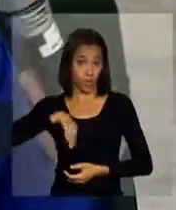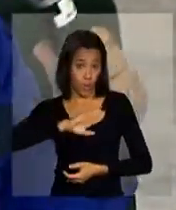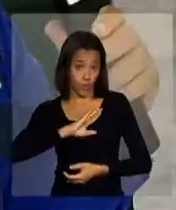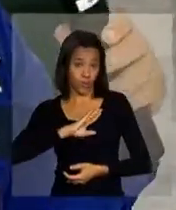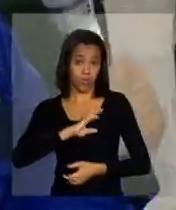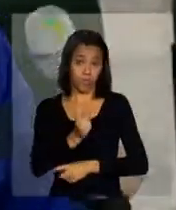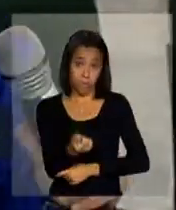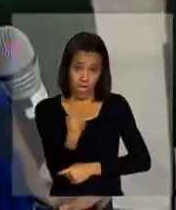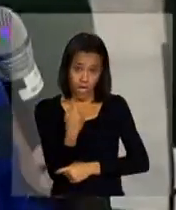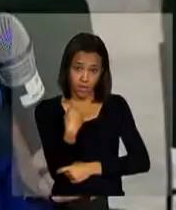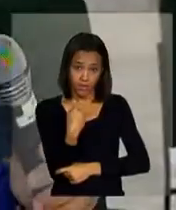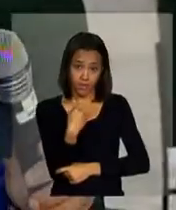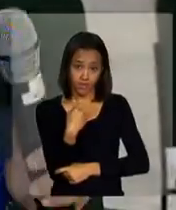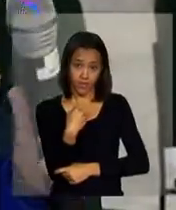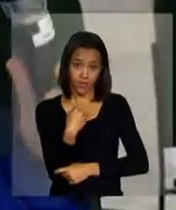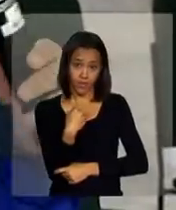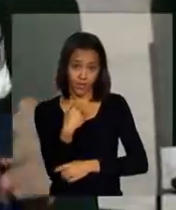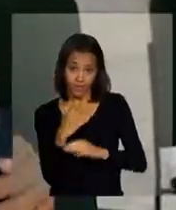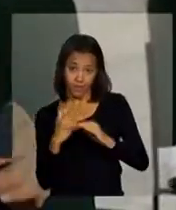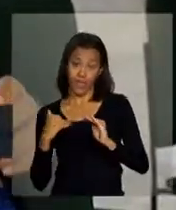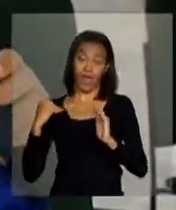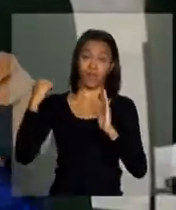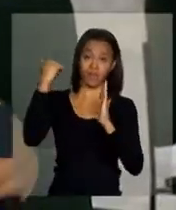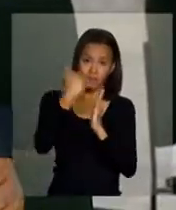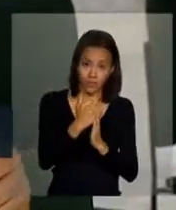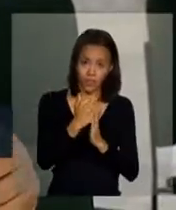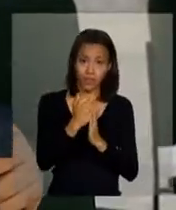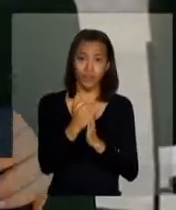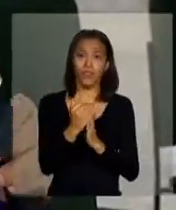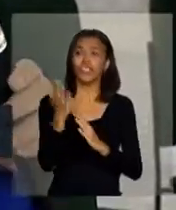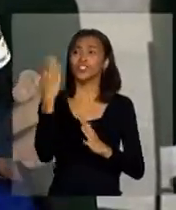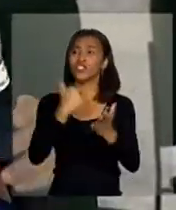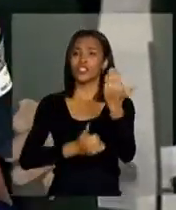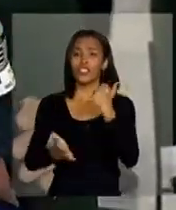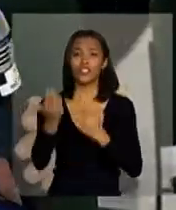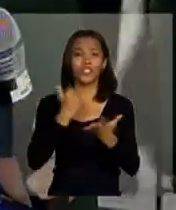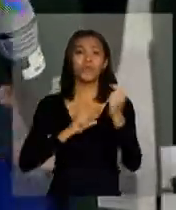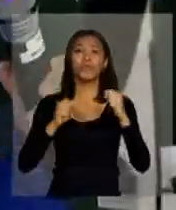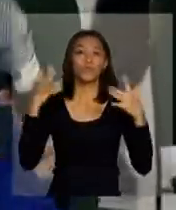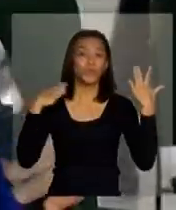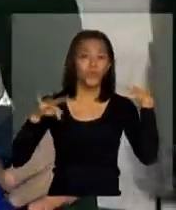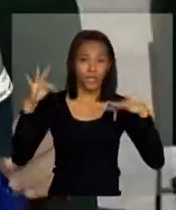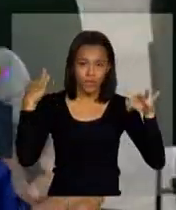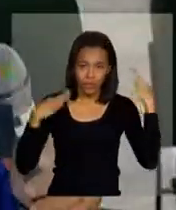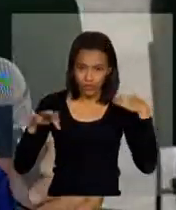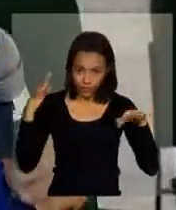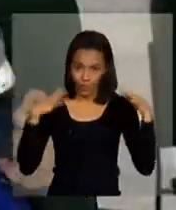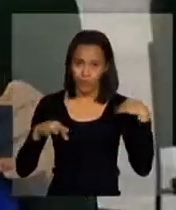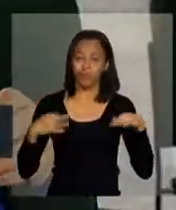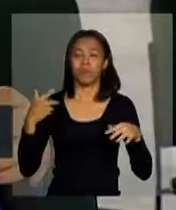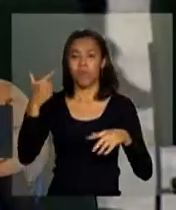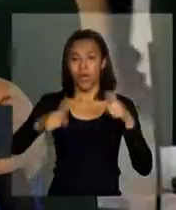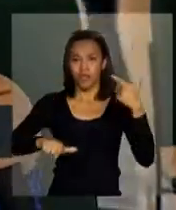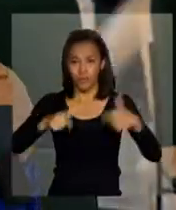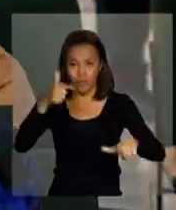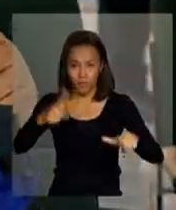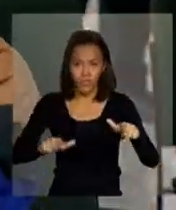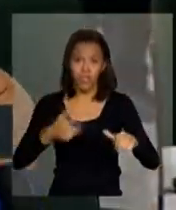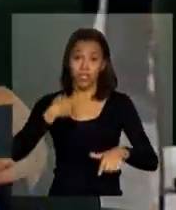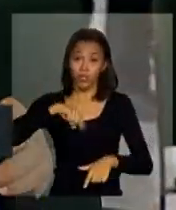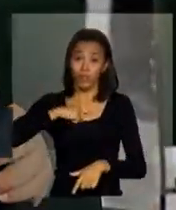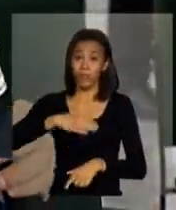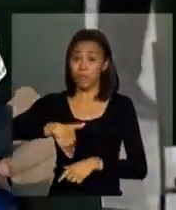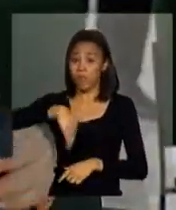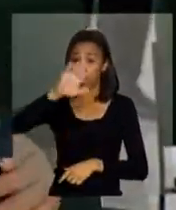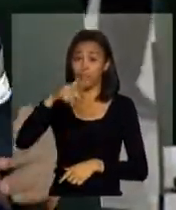esportiva sobressaia, trazendo o turismo, elevando o número aí de pescadores, porque hoje somos